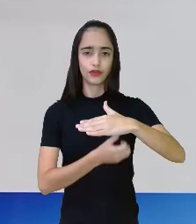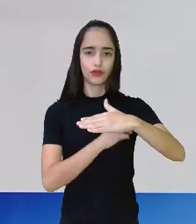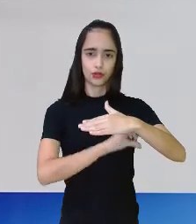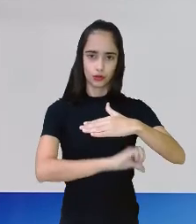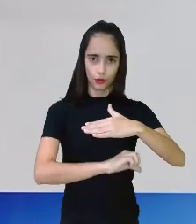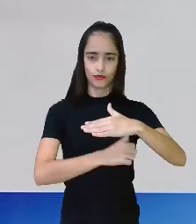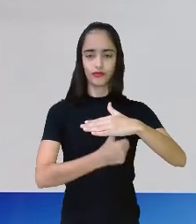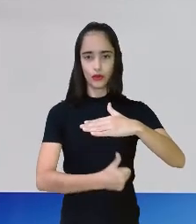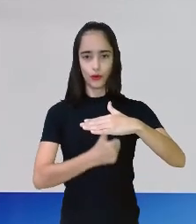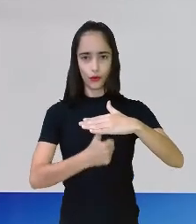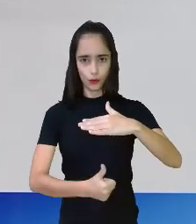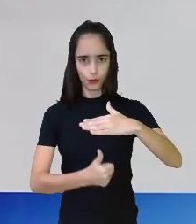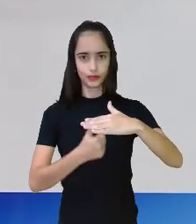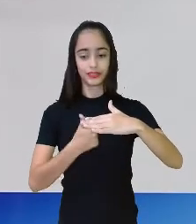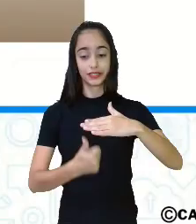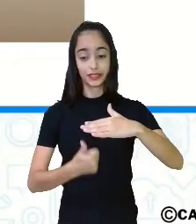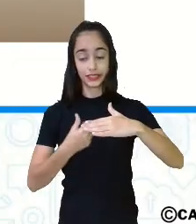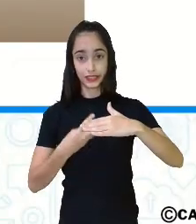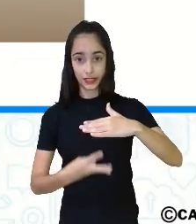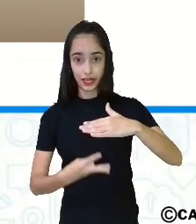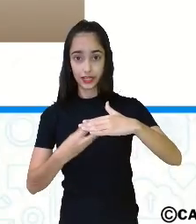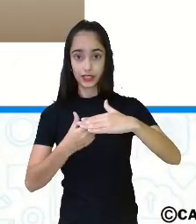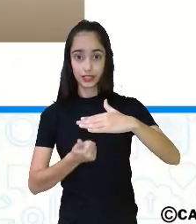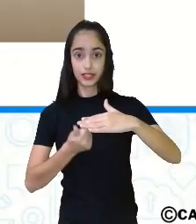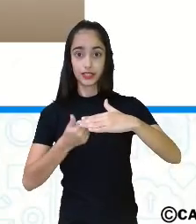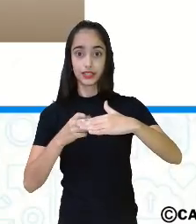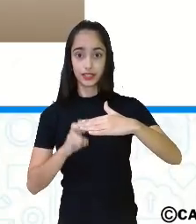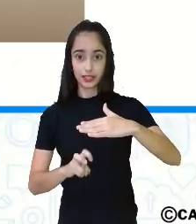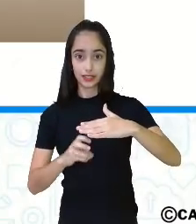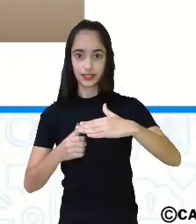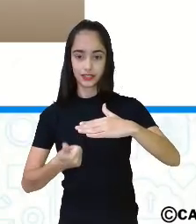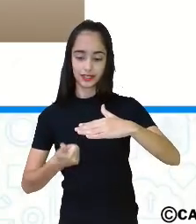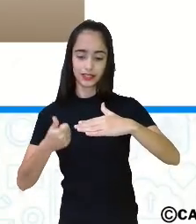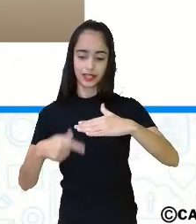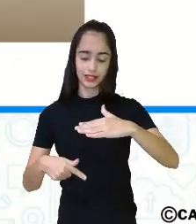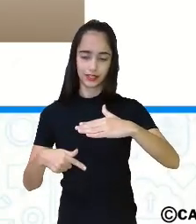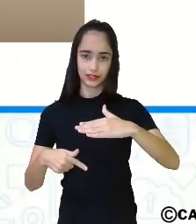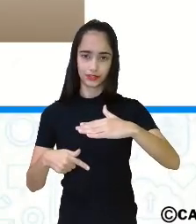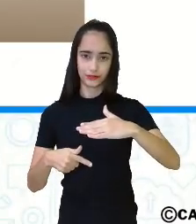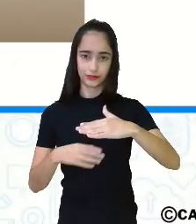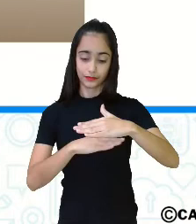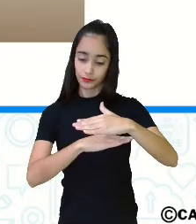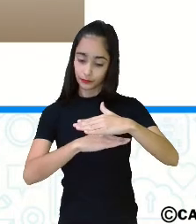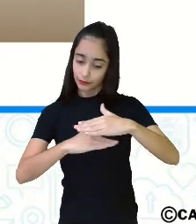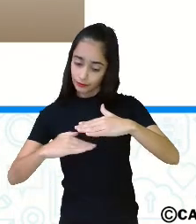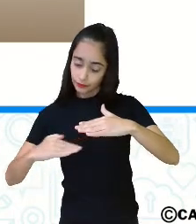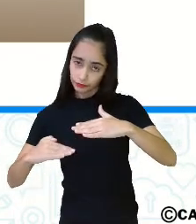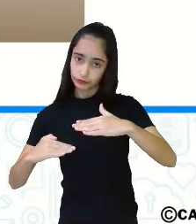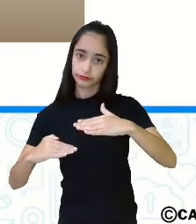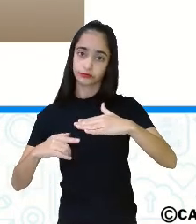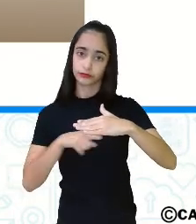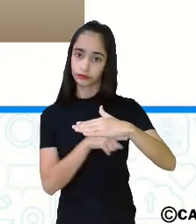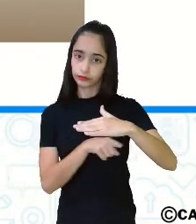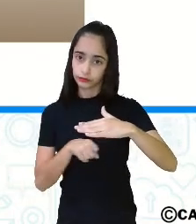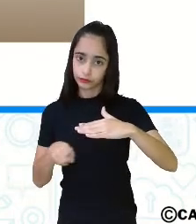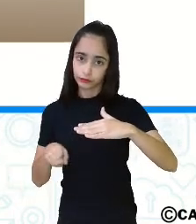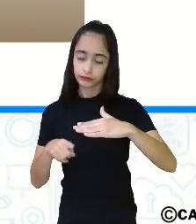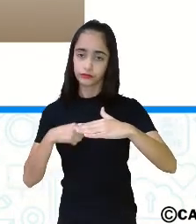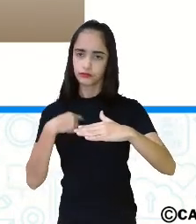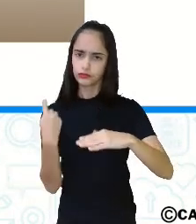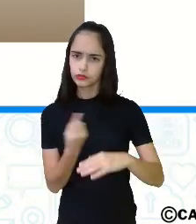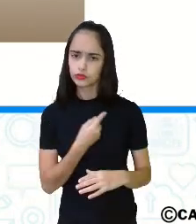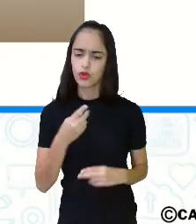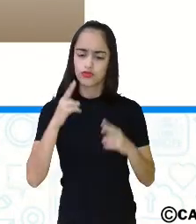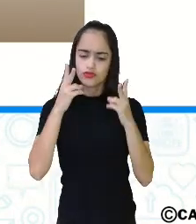é 9, 11, 13, 15 e 17. Nessa segunda linha aí, essa sequência, a gente